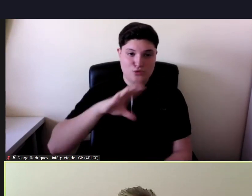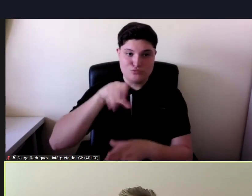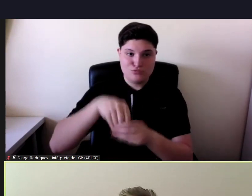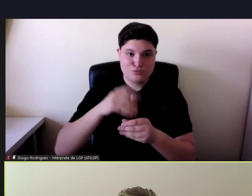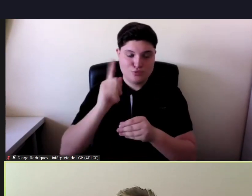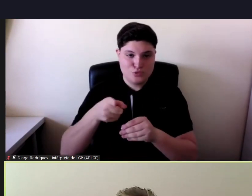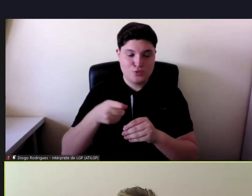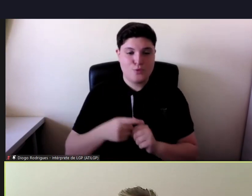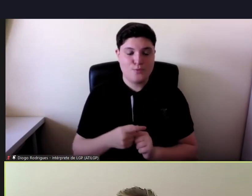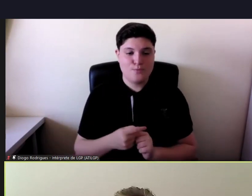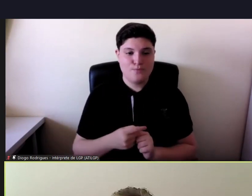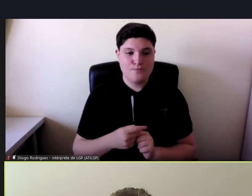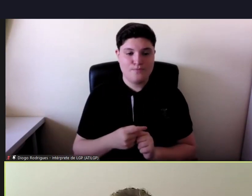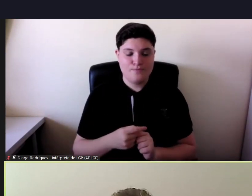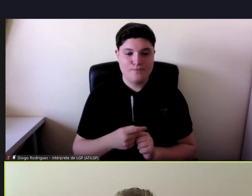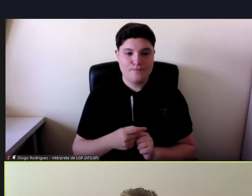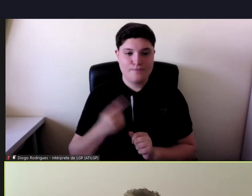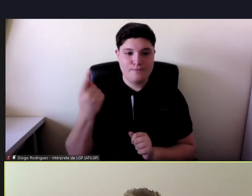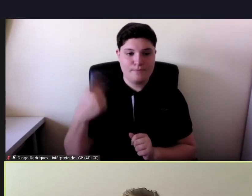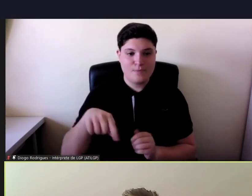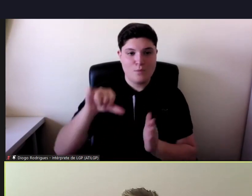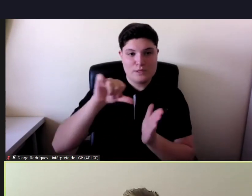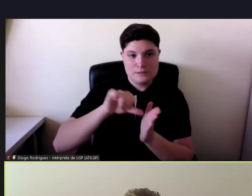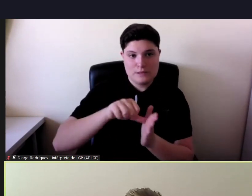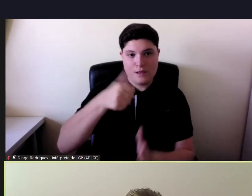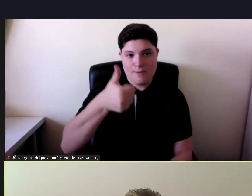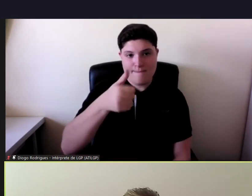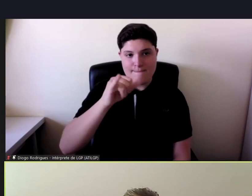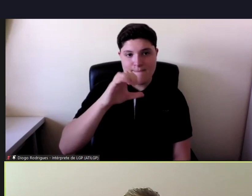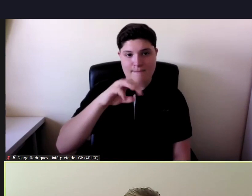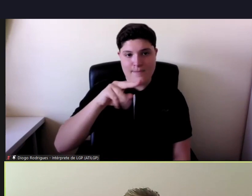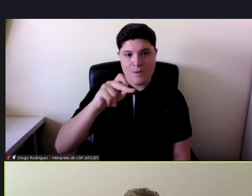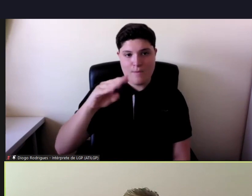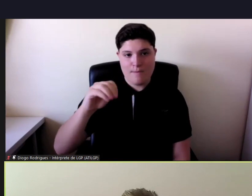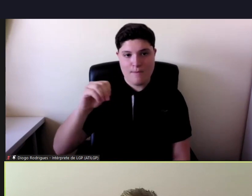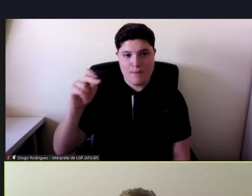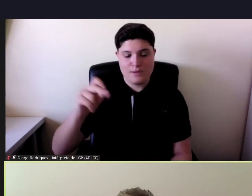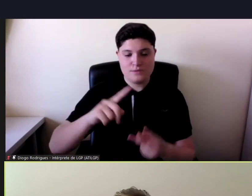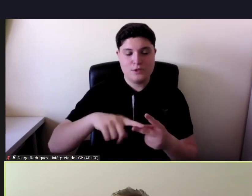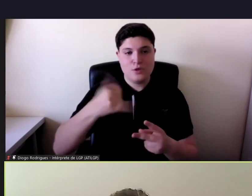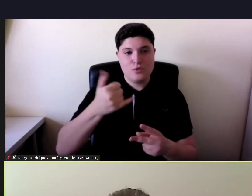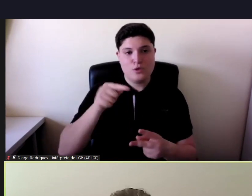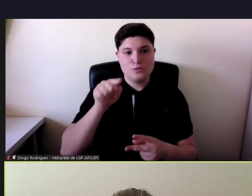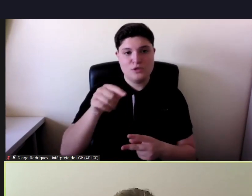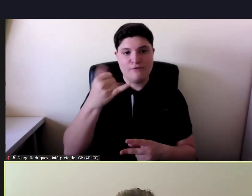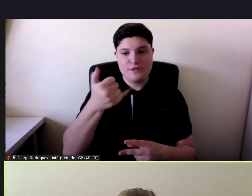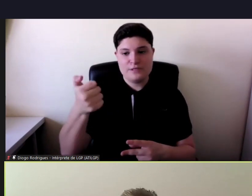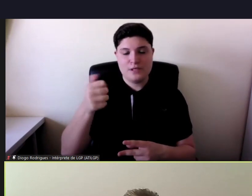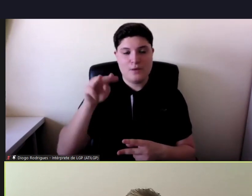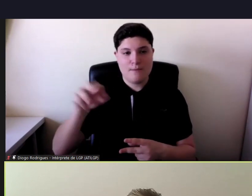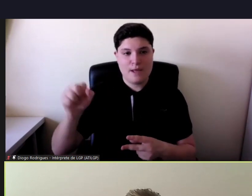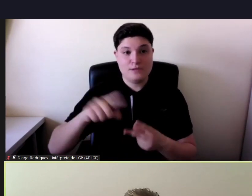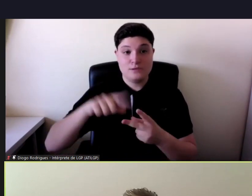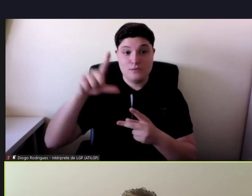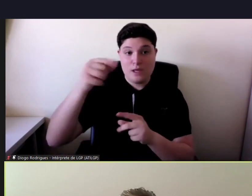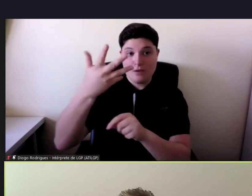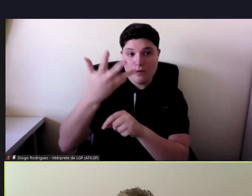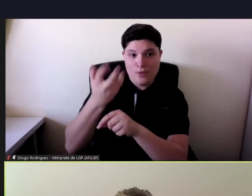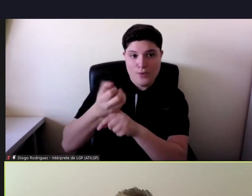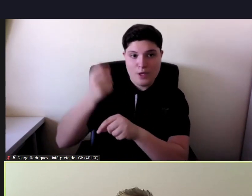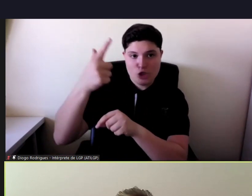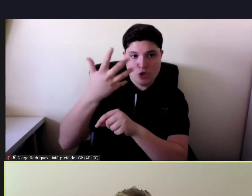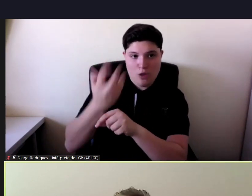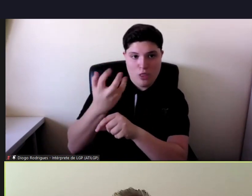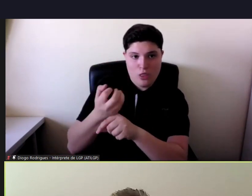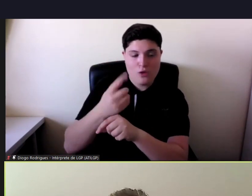sustento, são as fundações da vida que estão em causa. Os últimos relatórios, inclusive de bancos e seguradores e tudo mais, e do Banco Central